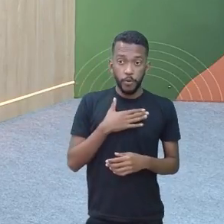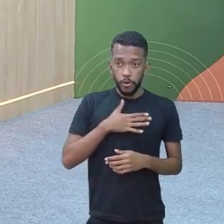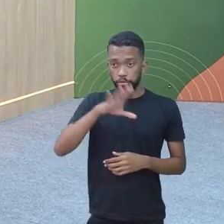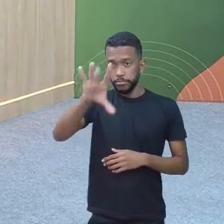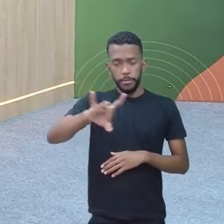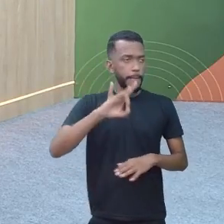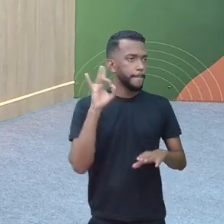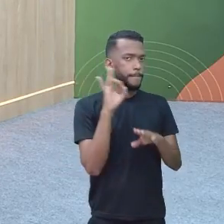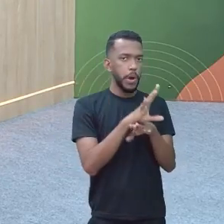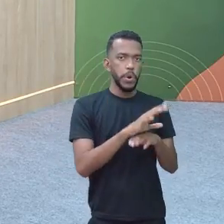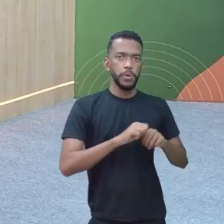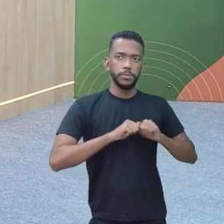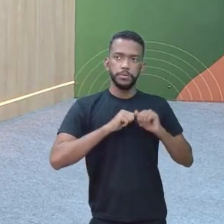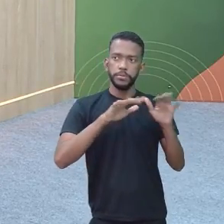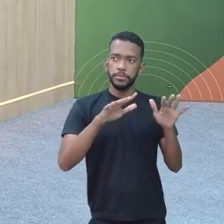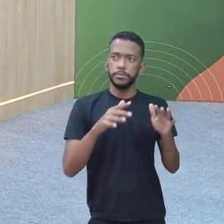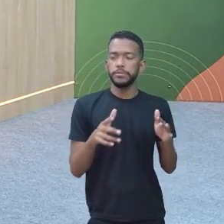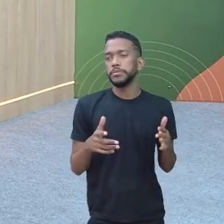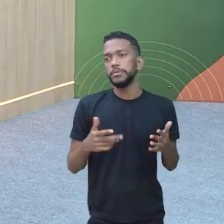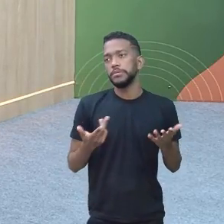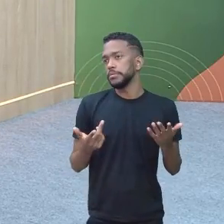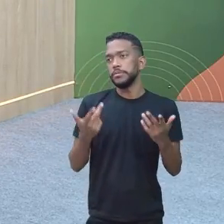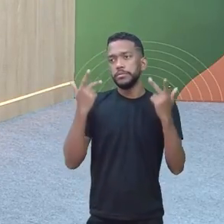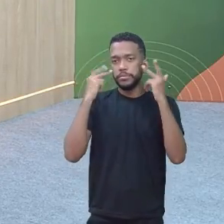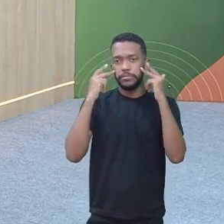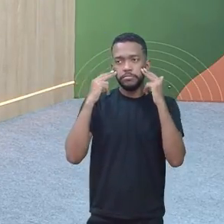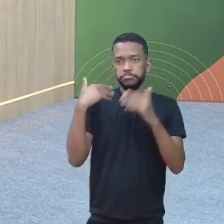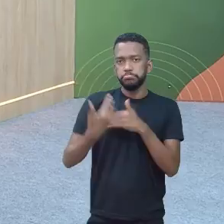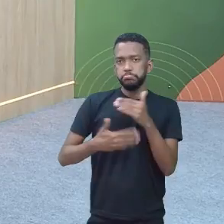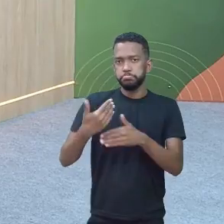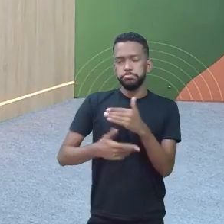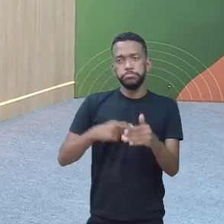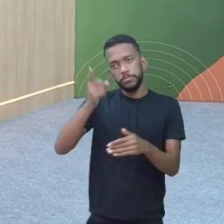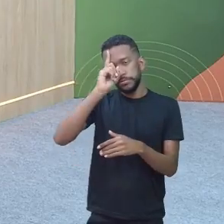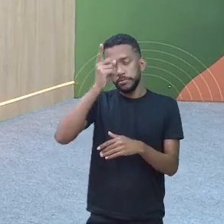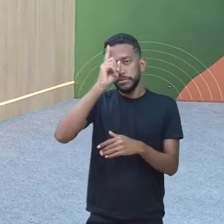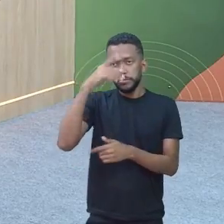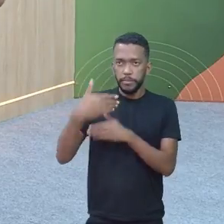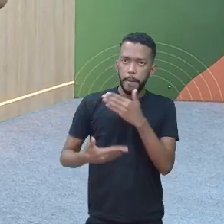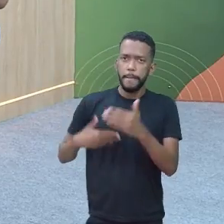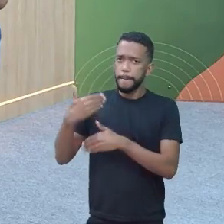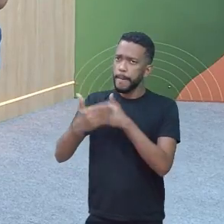reproduzo, assim, de forma muito frequente e de forma impensada,